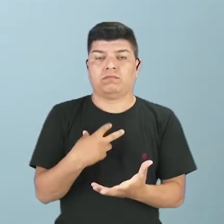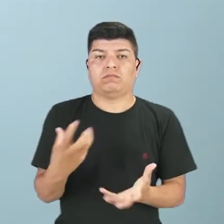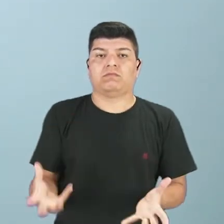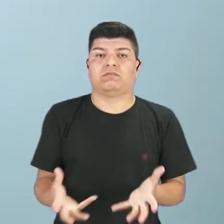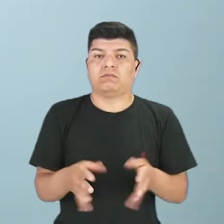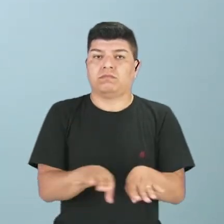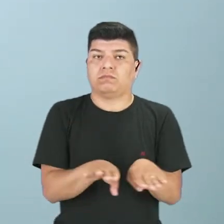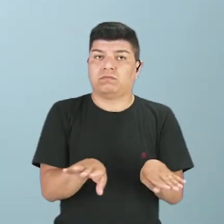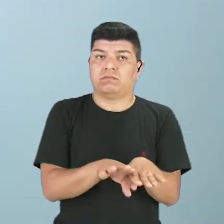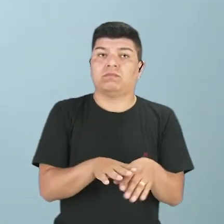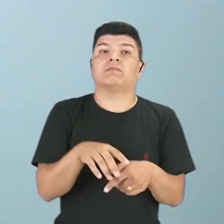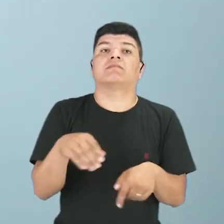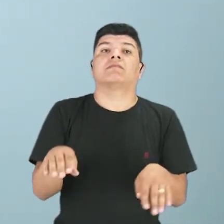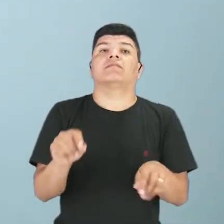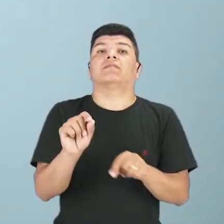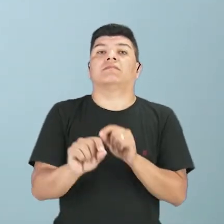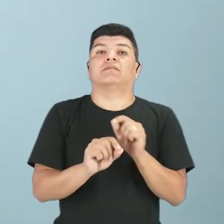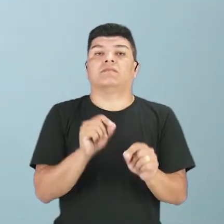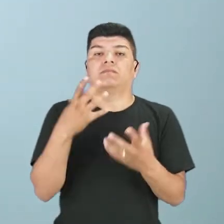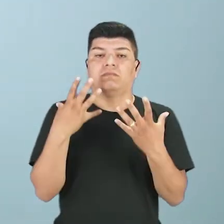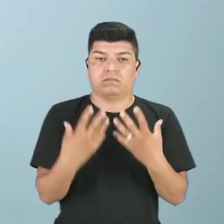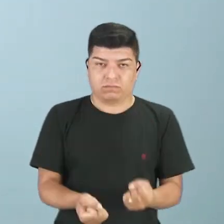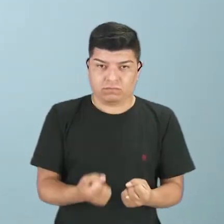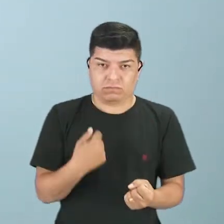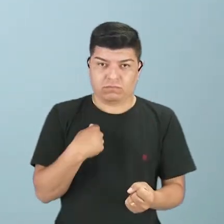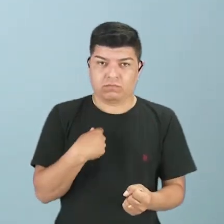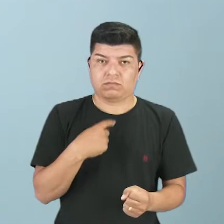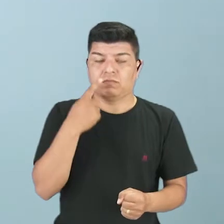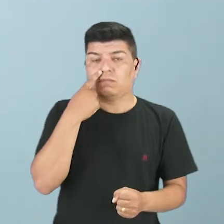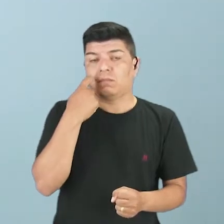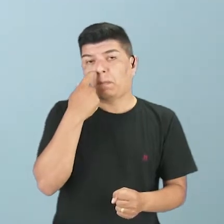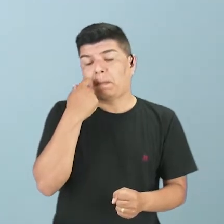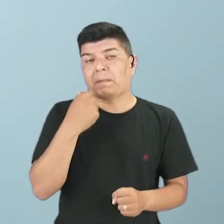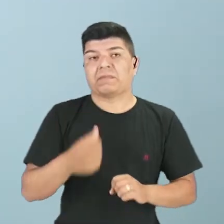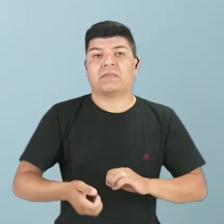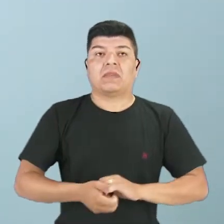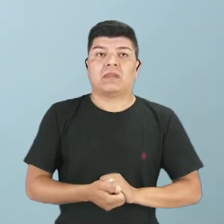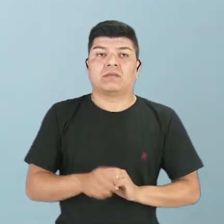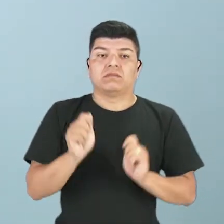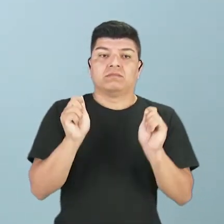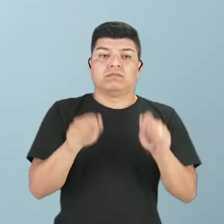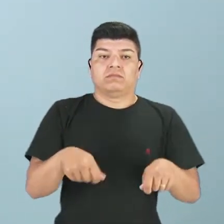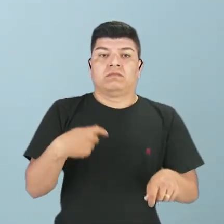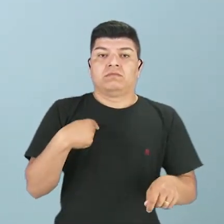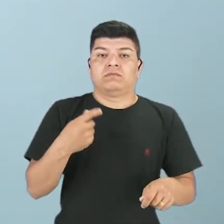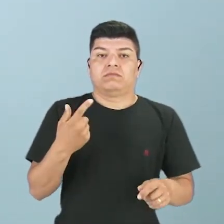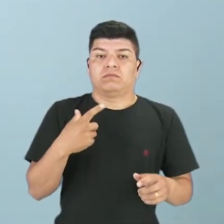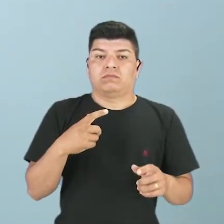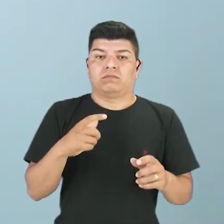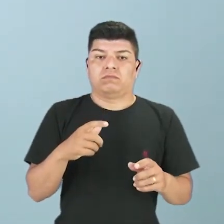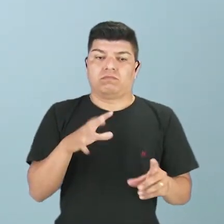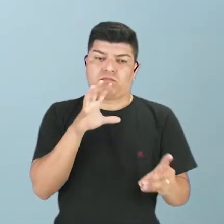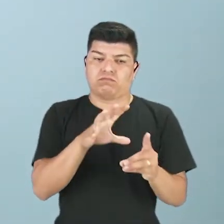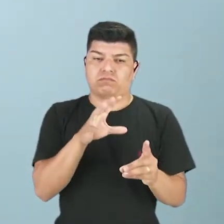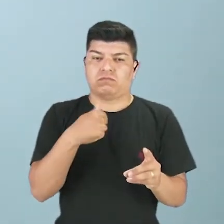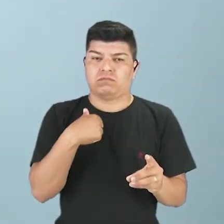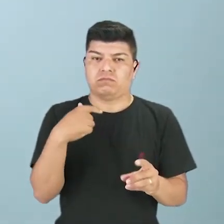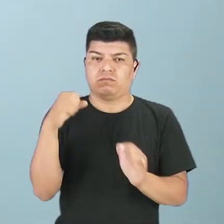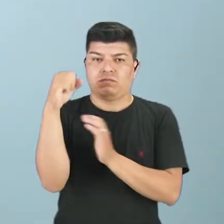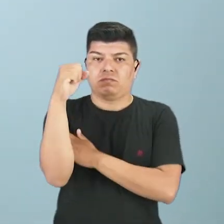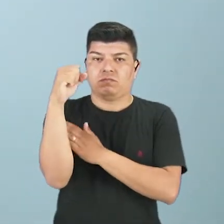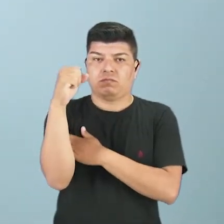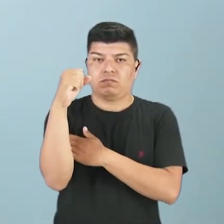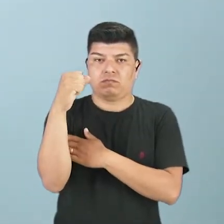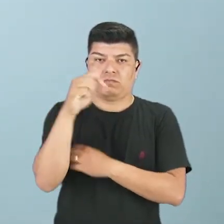influência, passaram também a adotar uma corrida armamentista para poder impor força, para mostrar